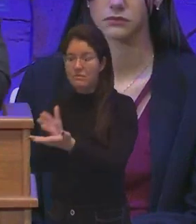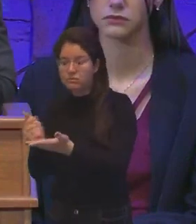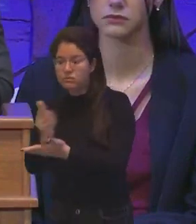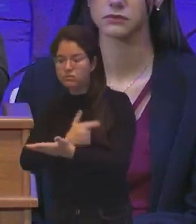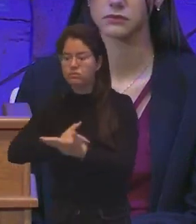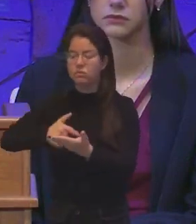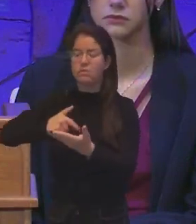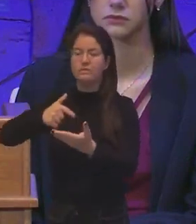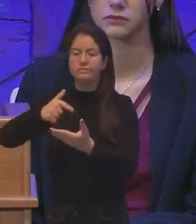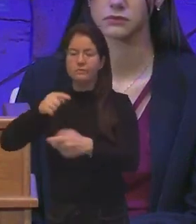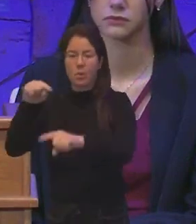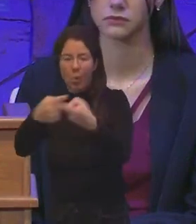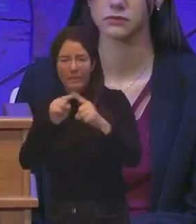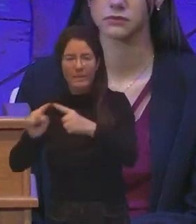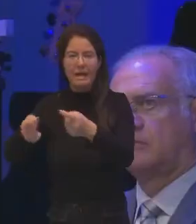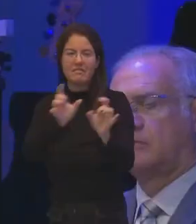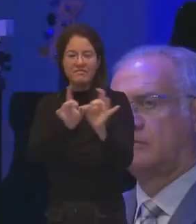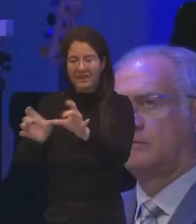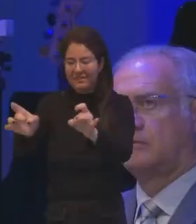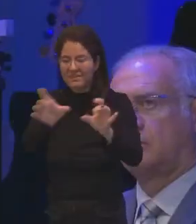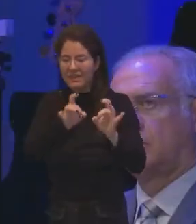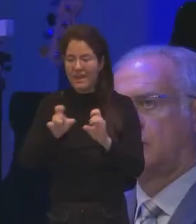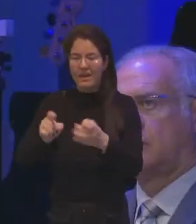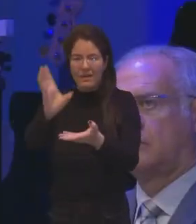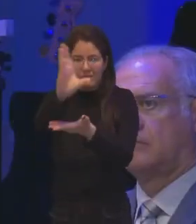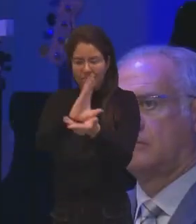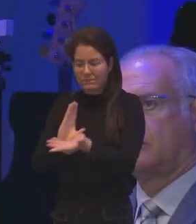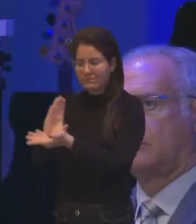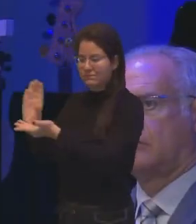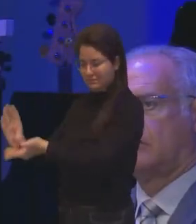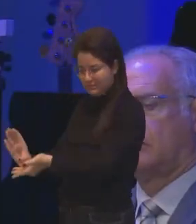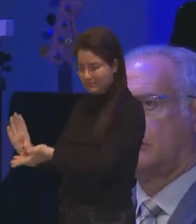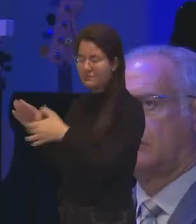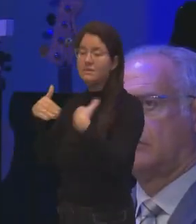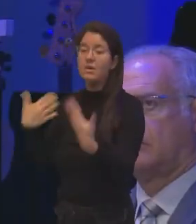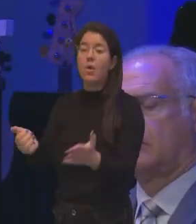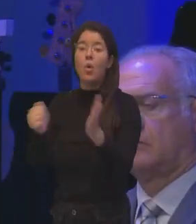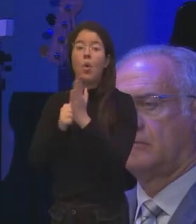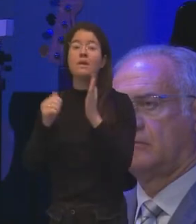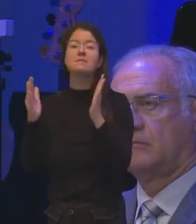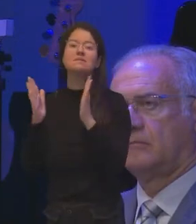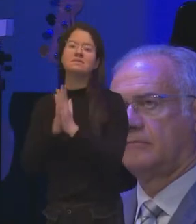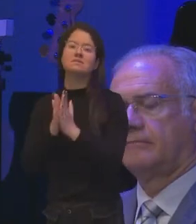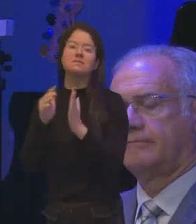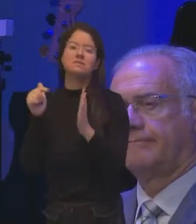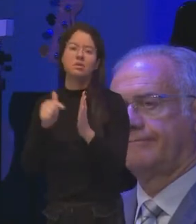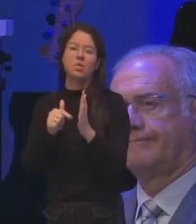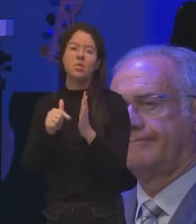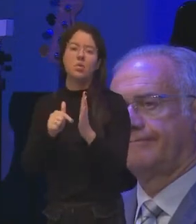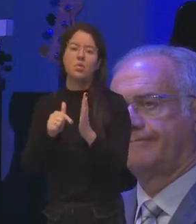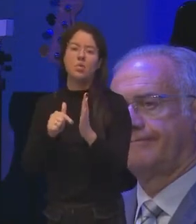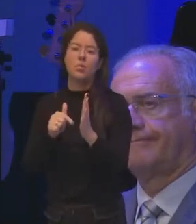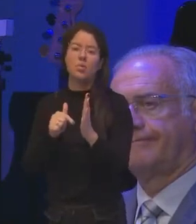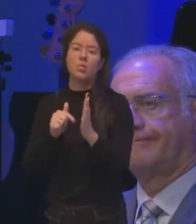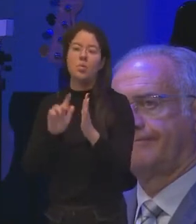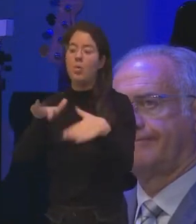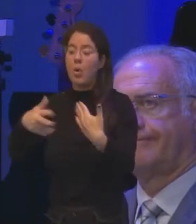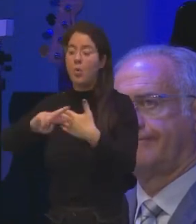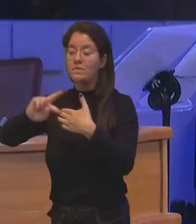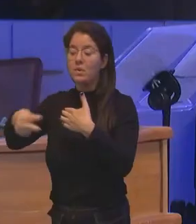a palavra de Deus, o que a oração, o que a adoração havia feito com aquele povo? Mudança de